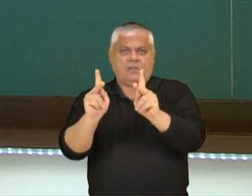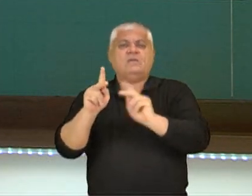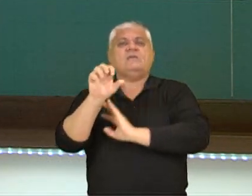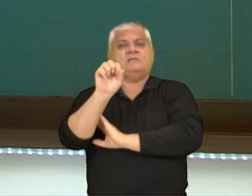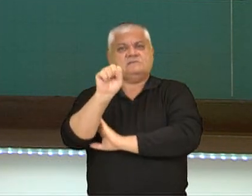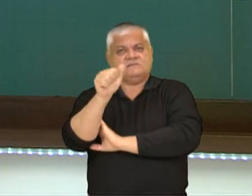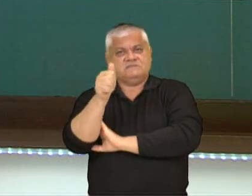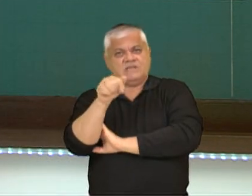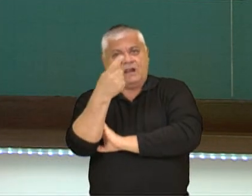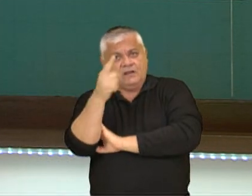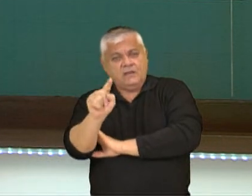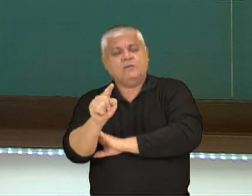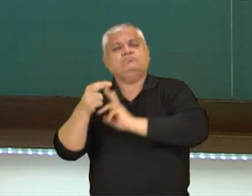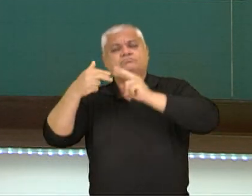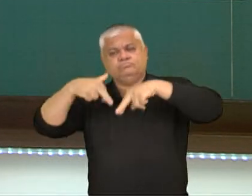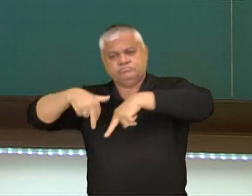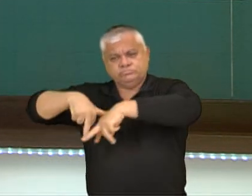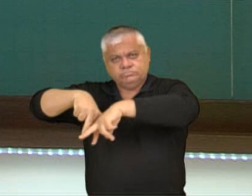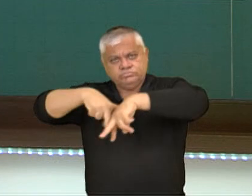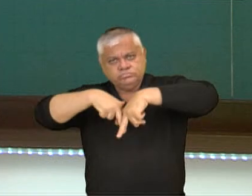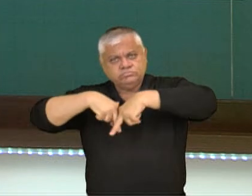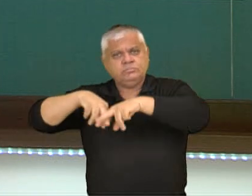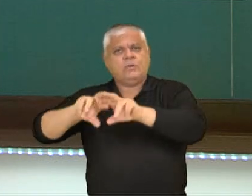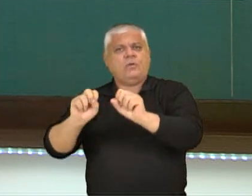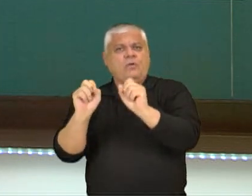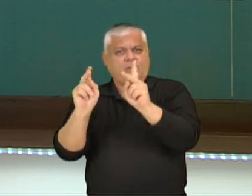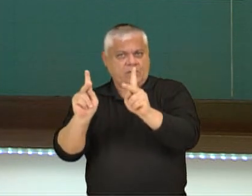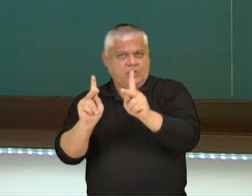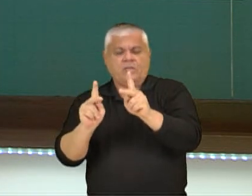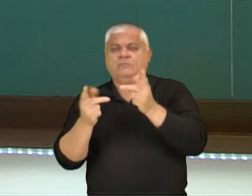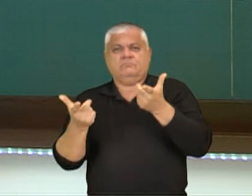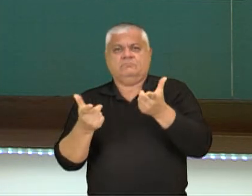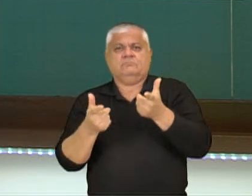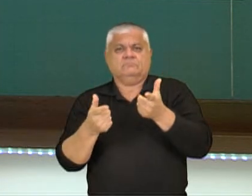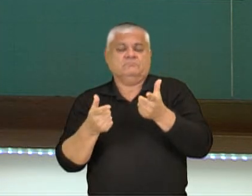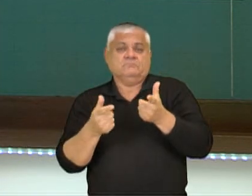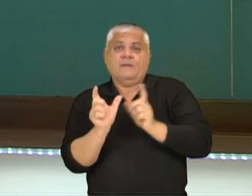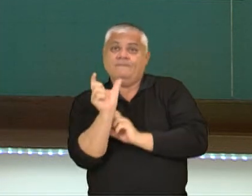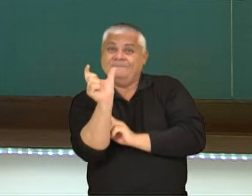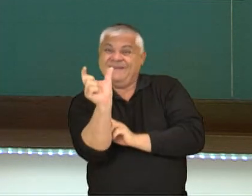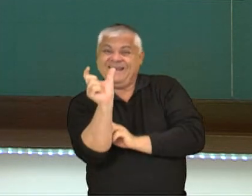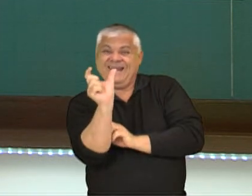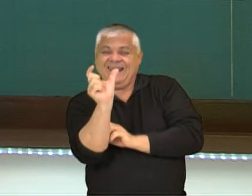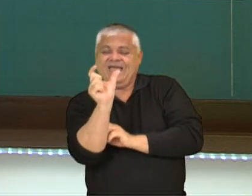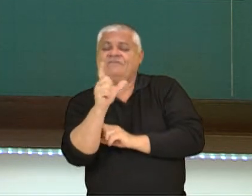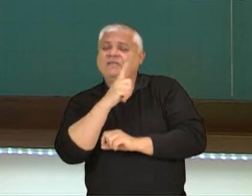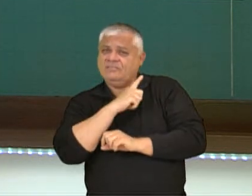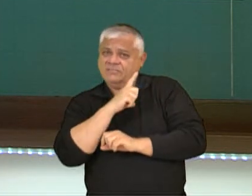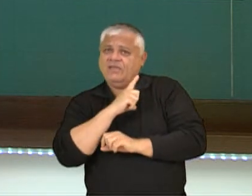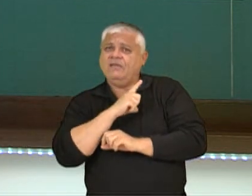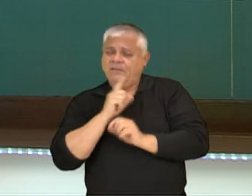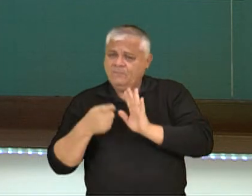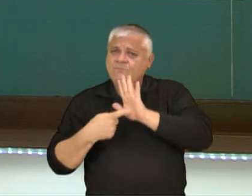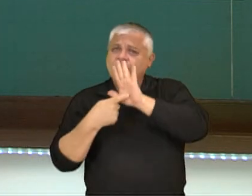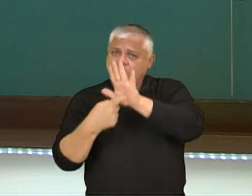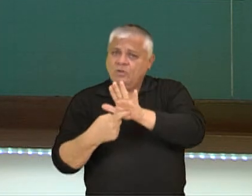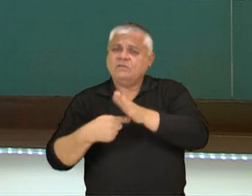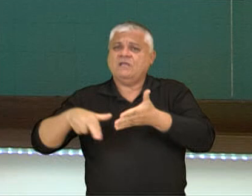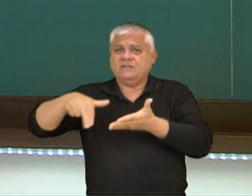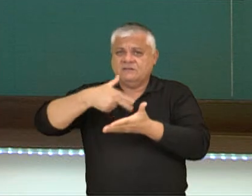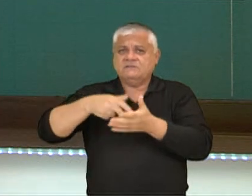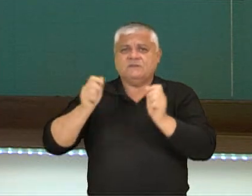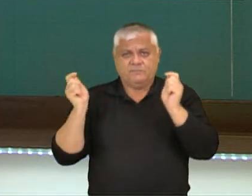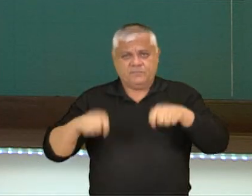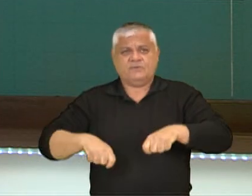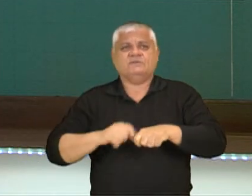dança de salão em todas elas. Tá? Às vezes não está explícita a palavra, tá? Mas está implícita e a gente pode colocar ela